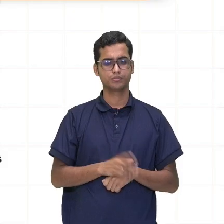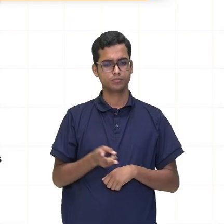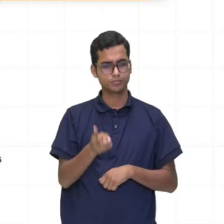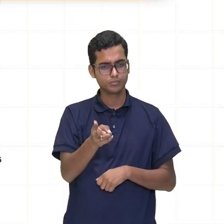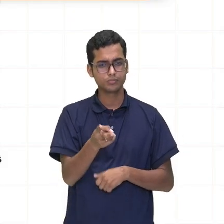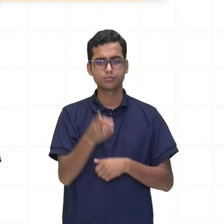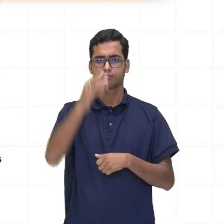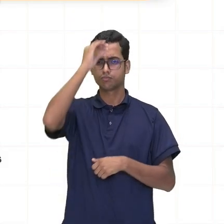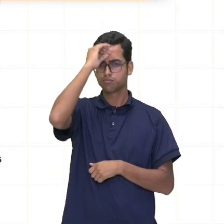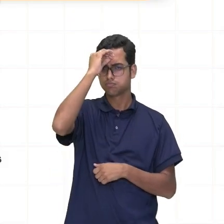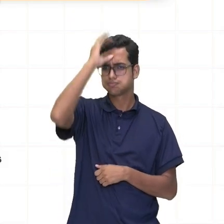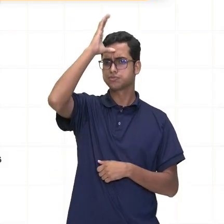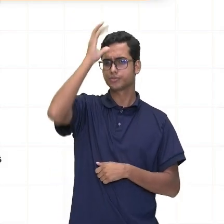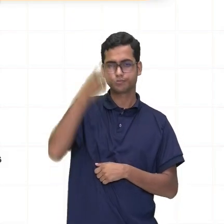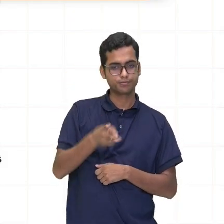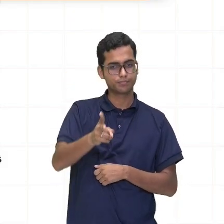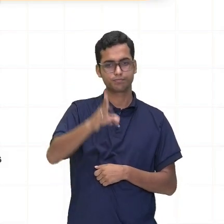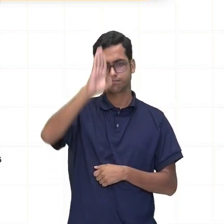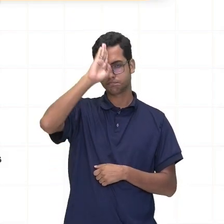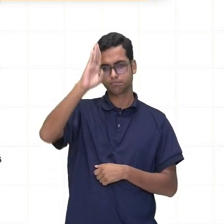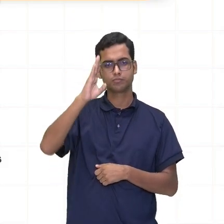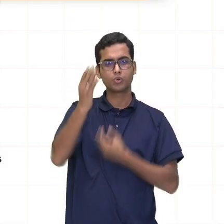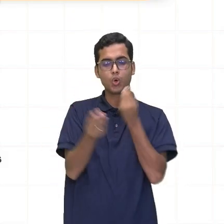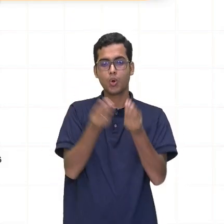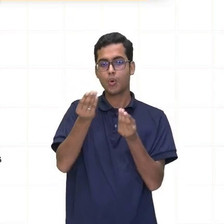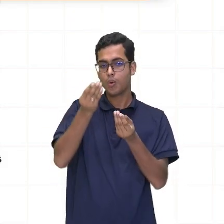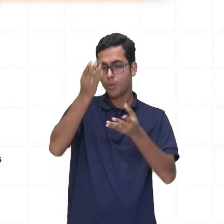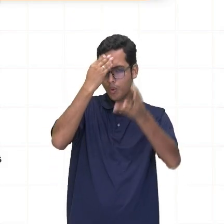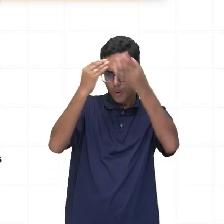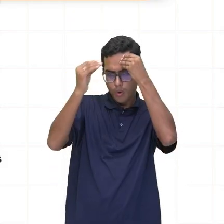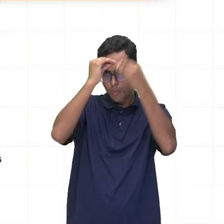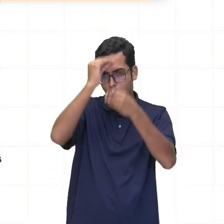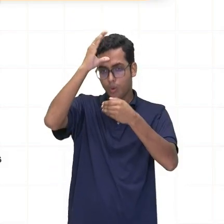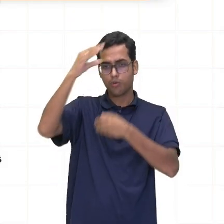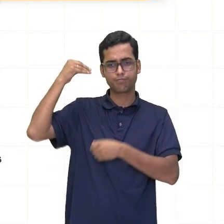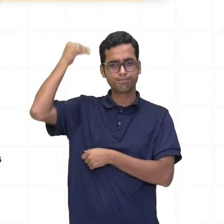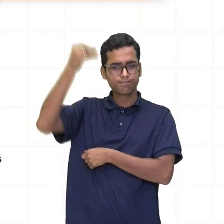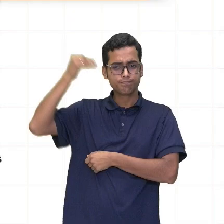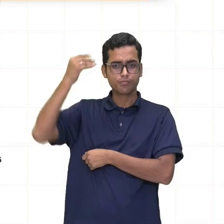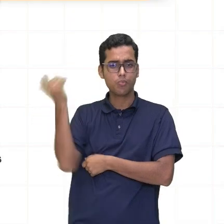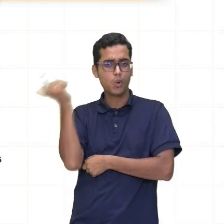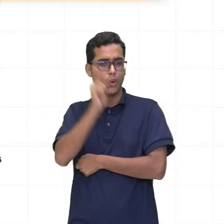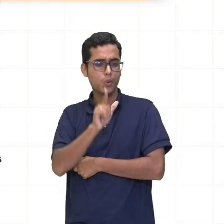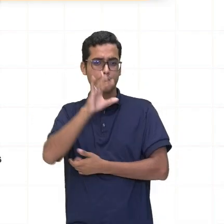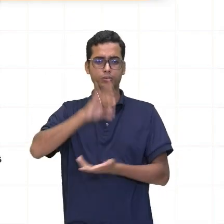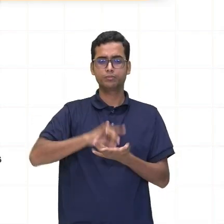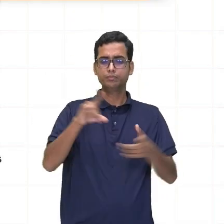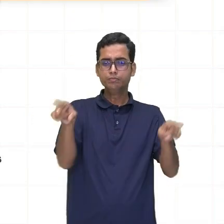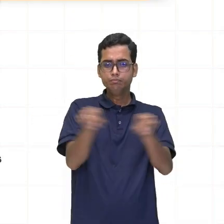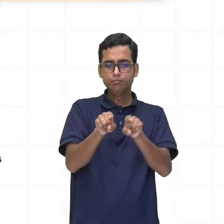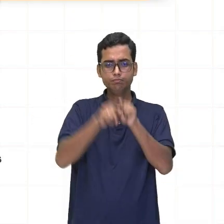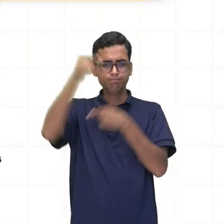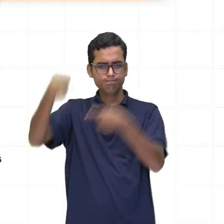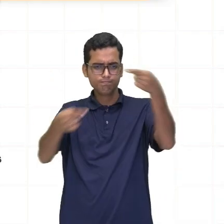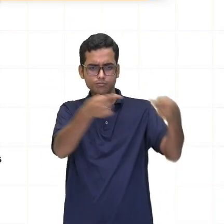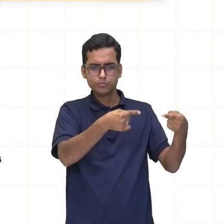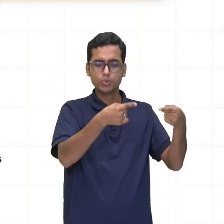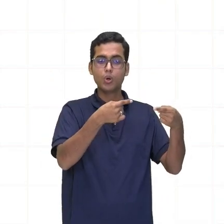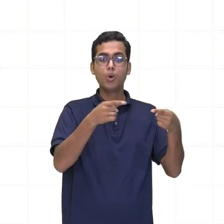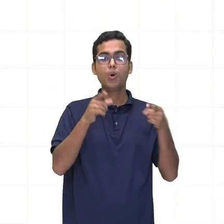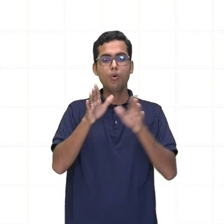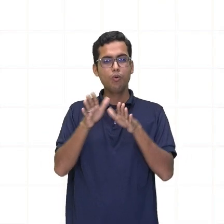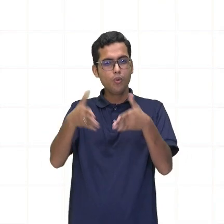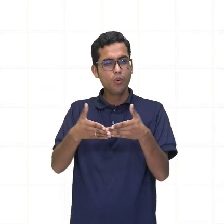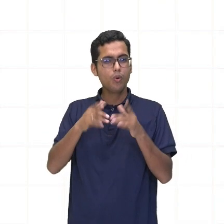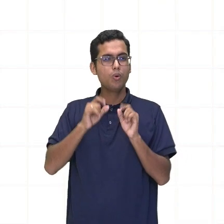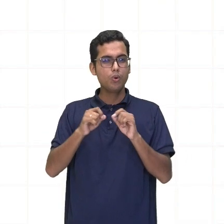ele o conhecimento ele vai ser obtido através da experiência. A política para Hobbes está